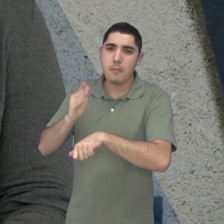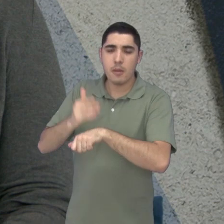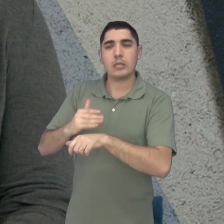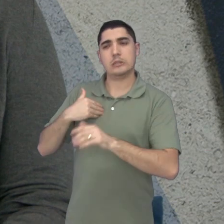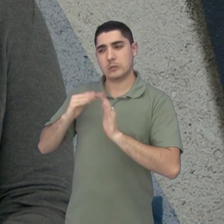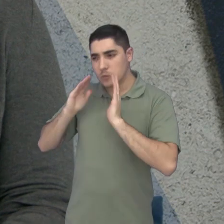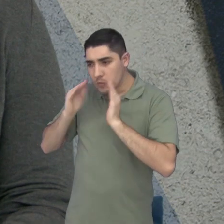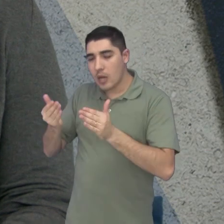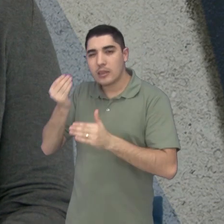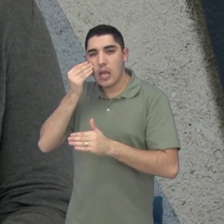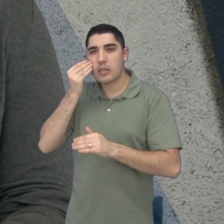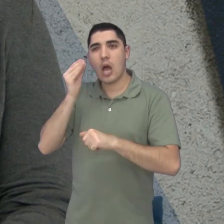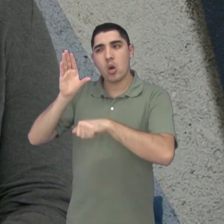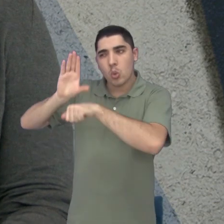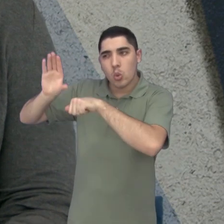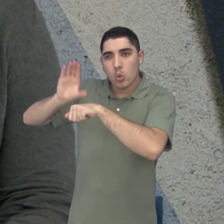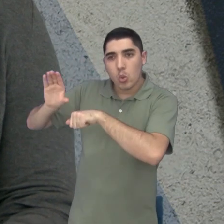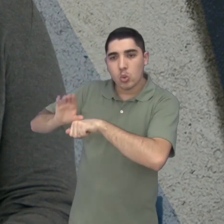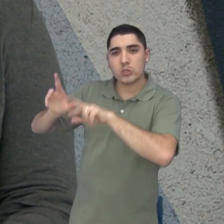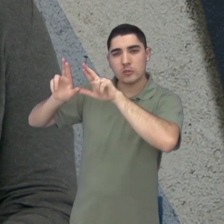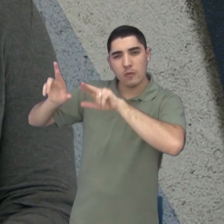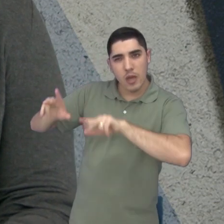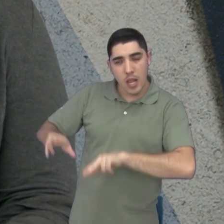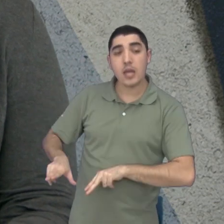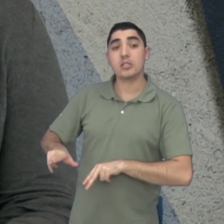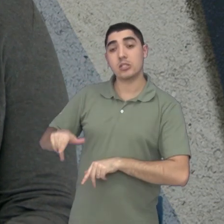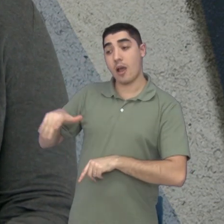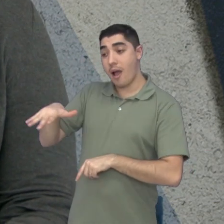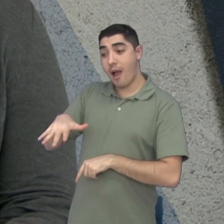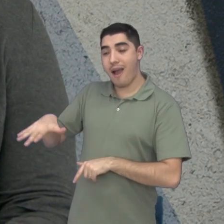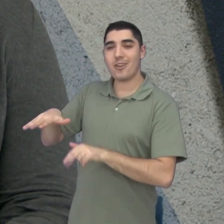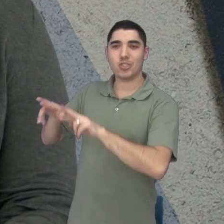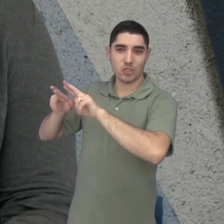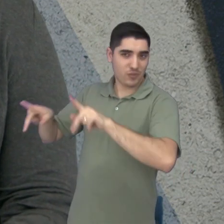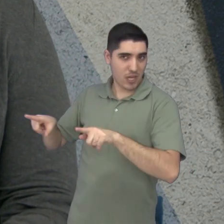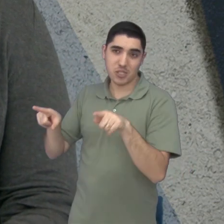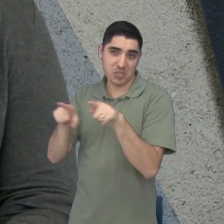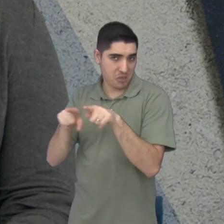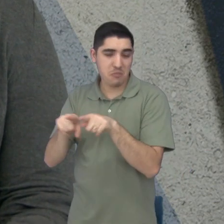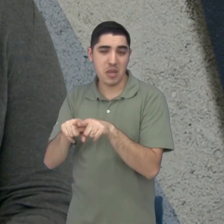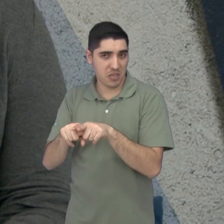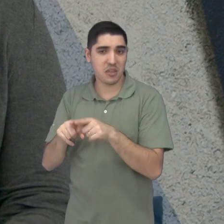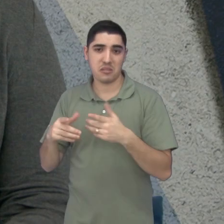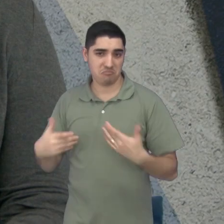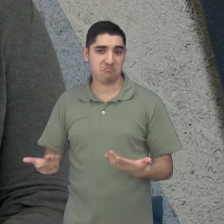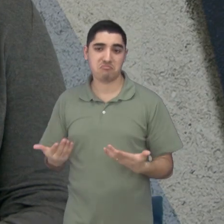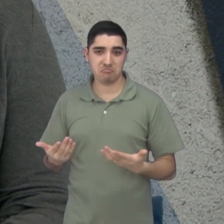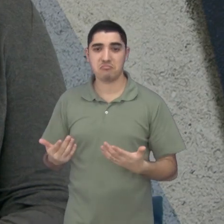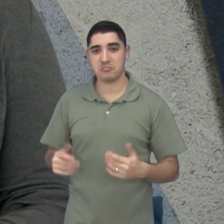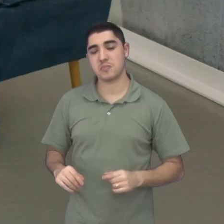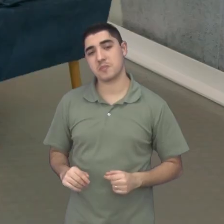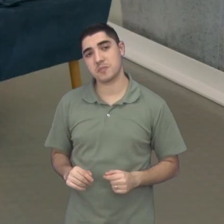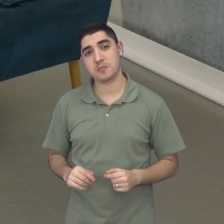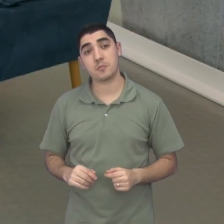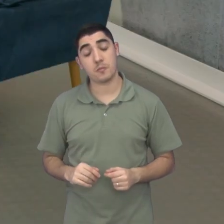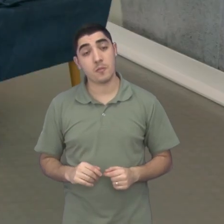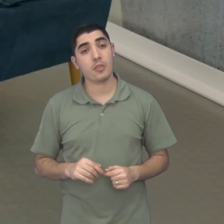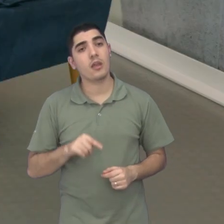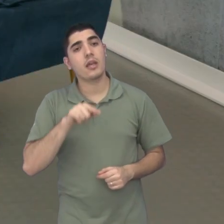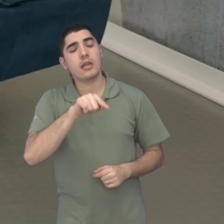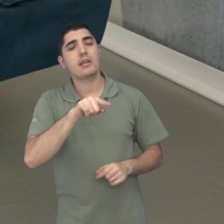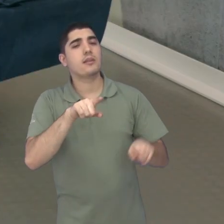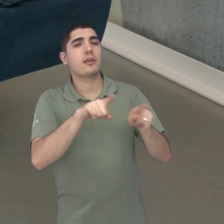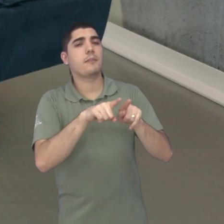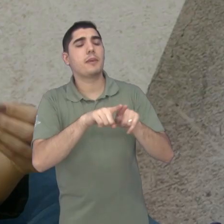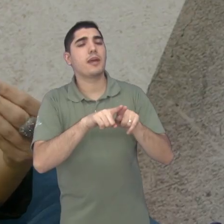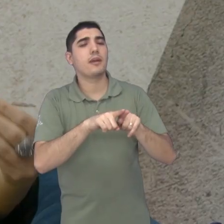de curso diferente, que nem eu falei, de área diferente até, se quiser. Então... Quando a gente fala das